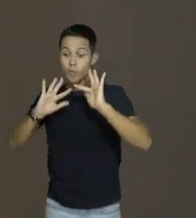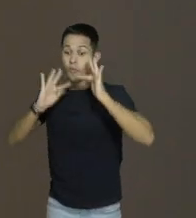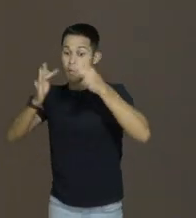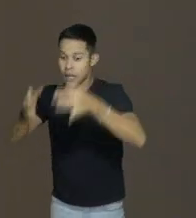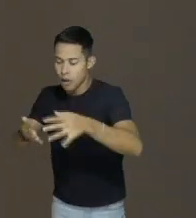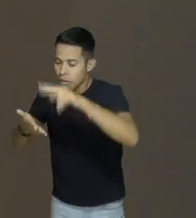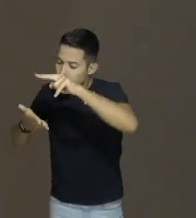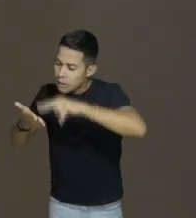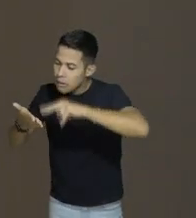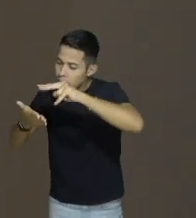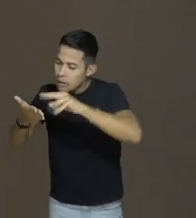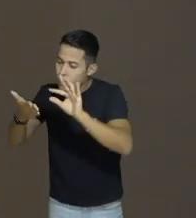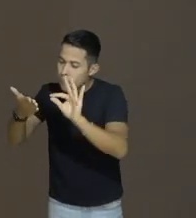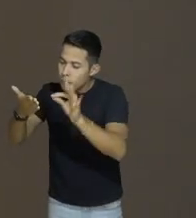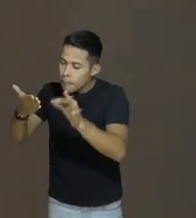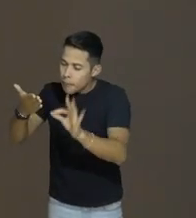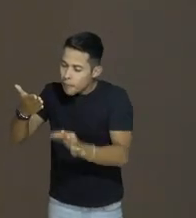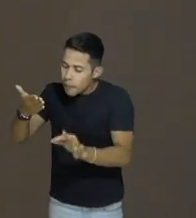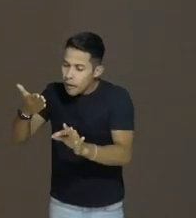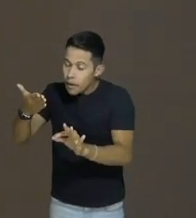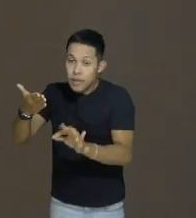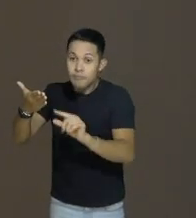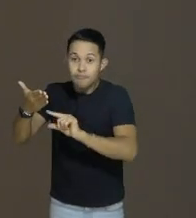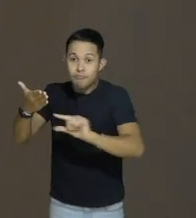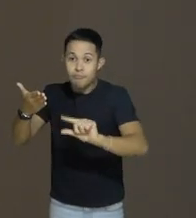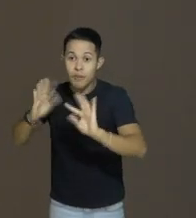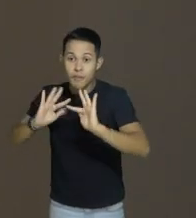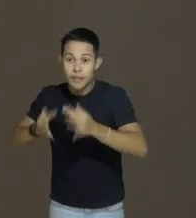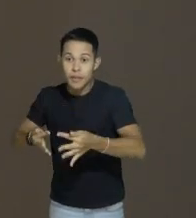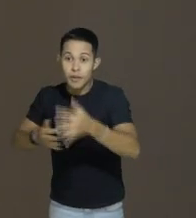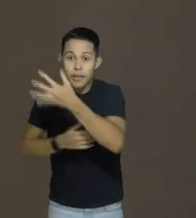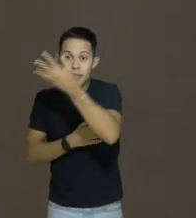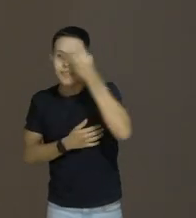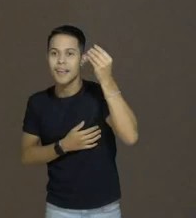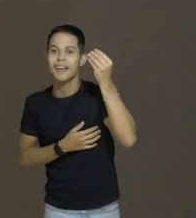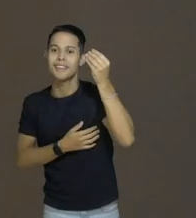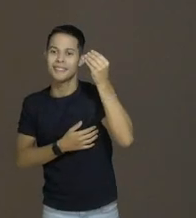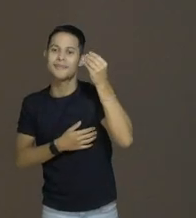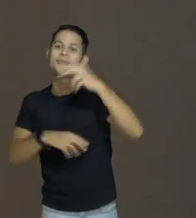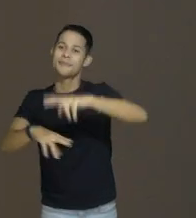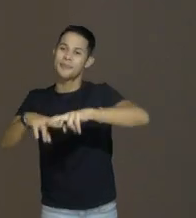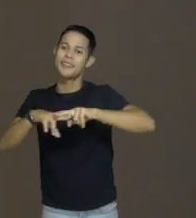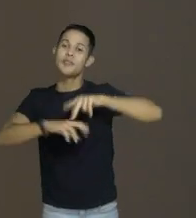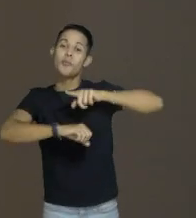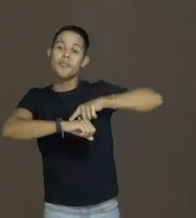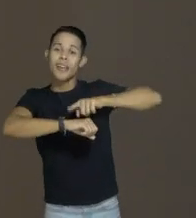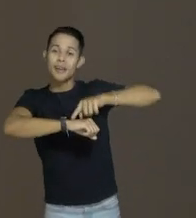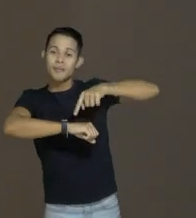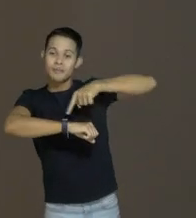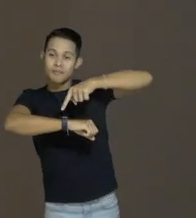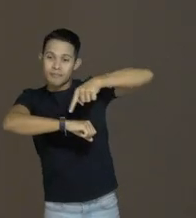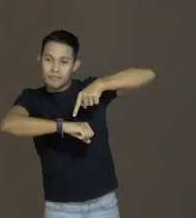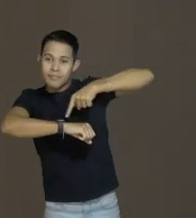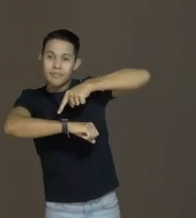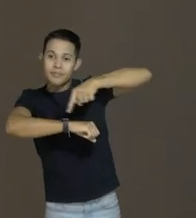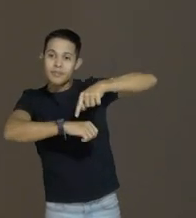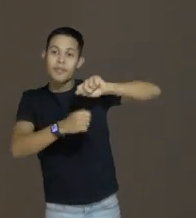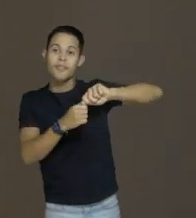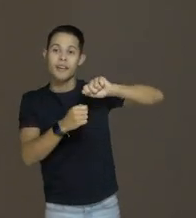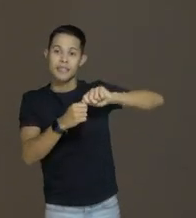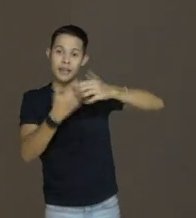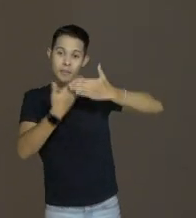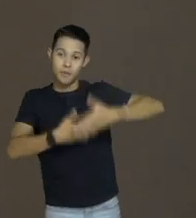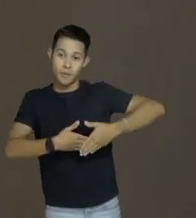começo, porque ele está pensando outra coisa. Então, ele leva mais tempo para fazer a prova. Então, ele pode ou sair e fazer na